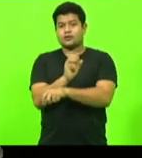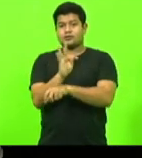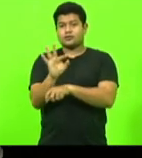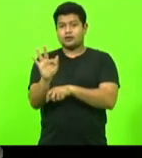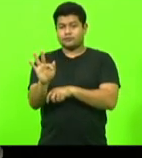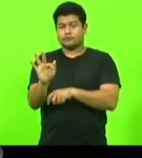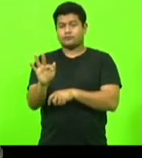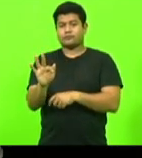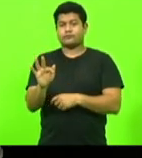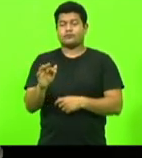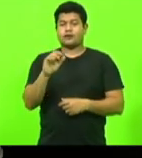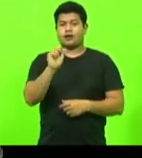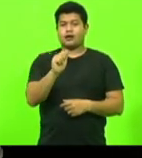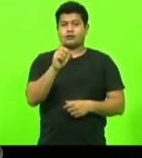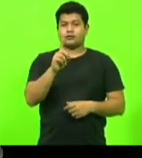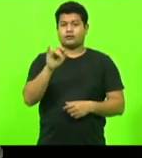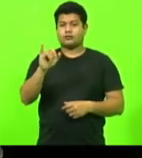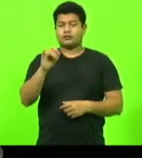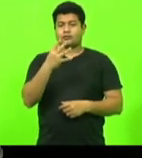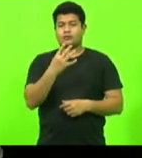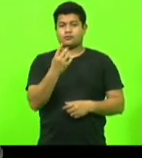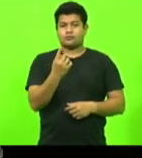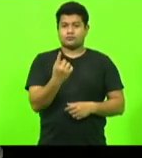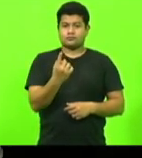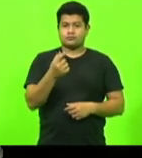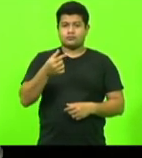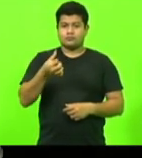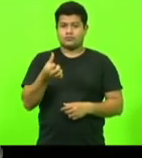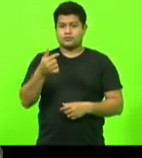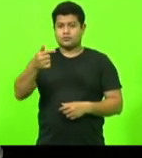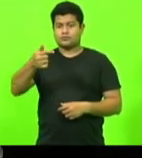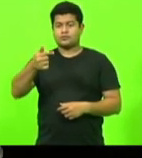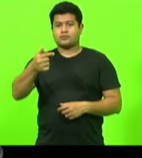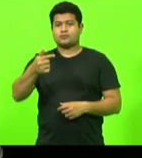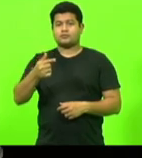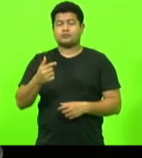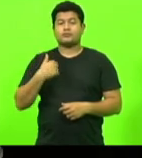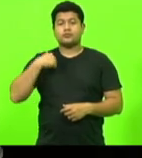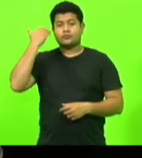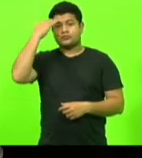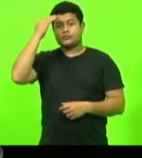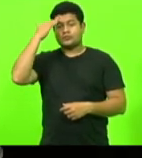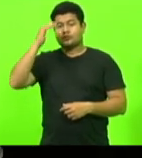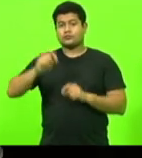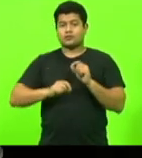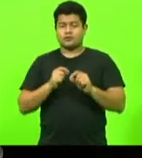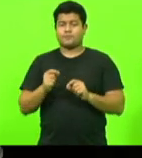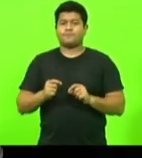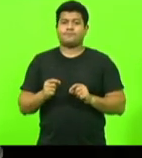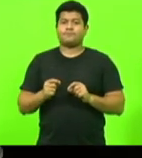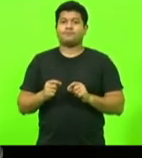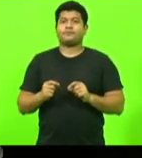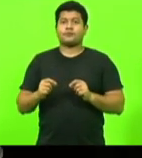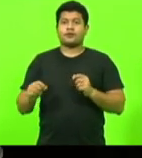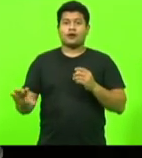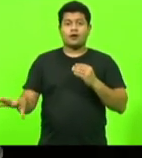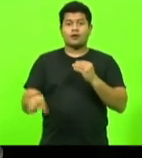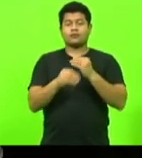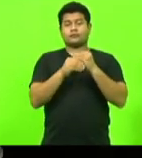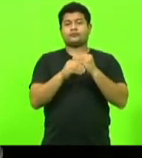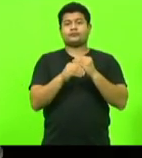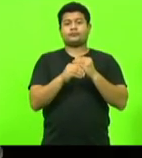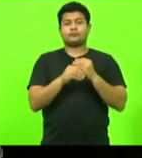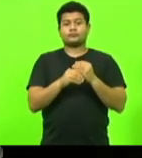ADI 4167. Nesse ponto, entendo que tal remuneração vem contribuir para a recomposição